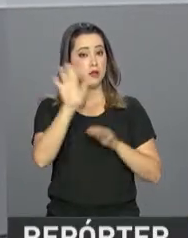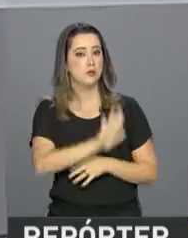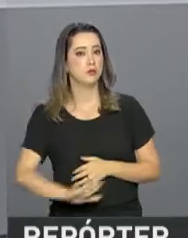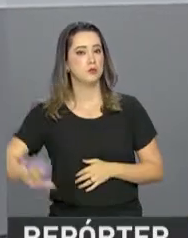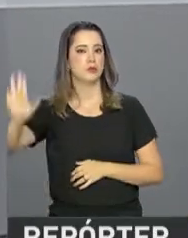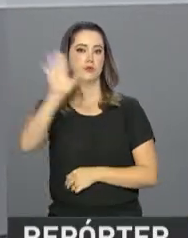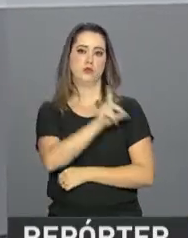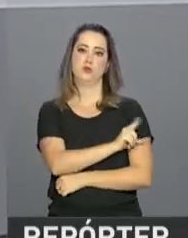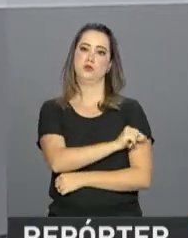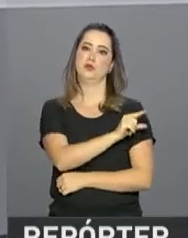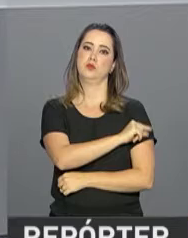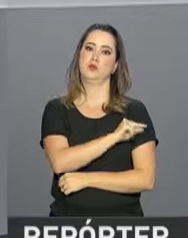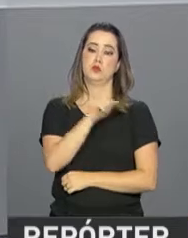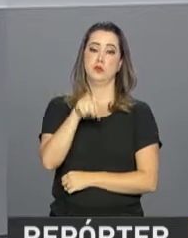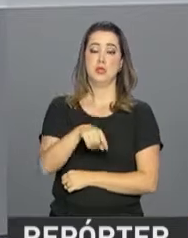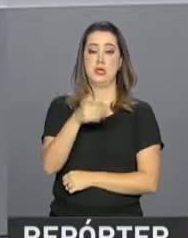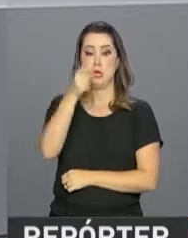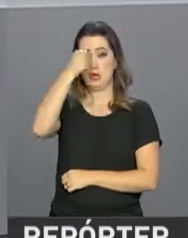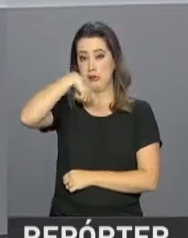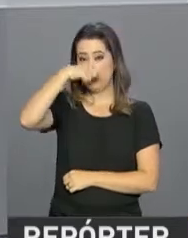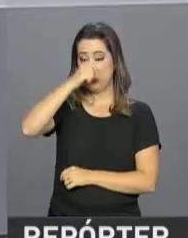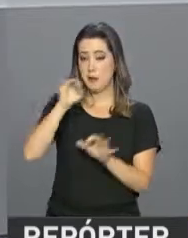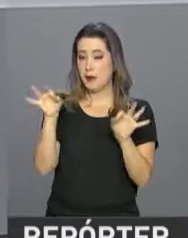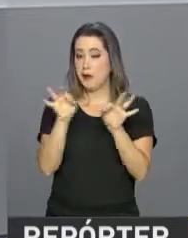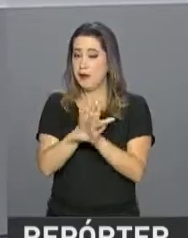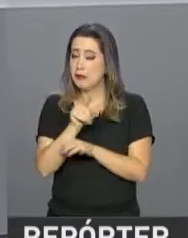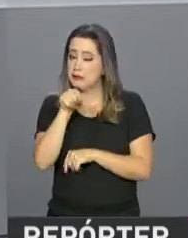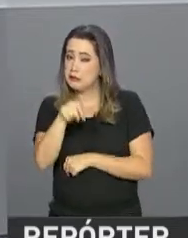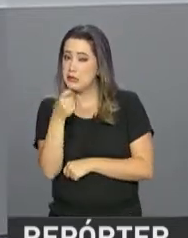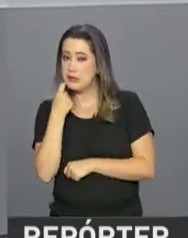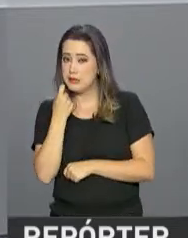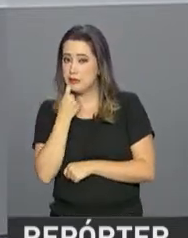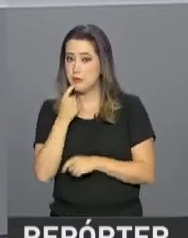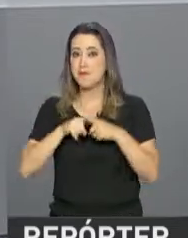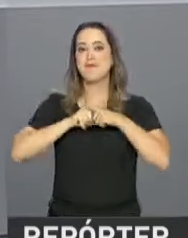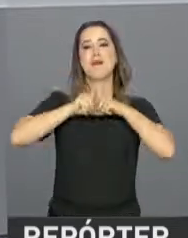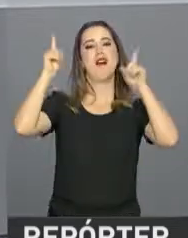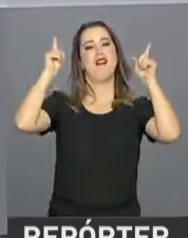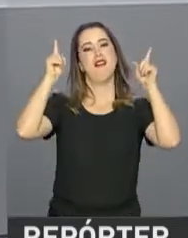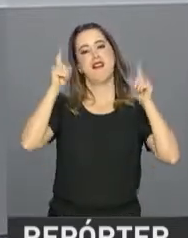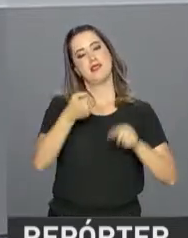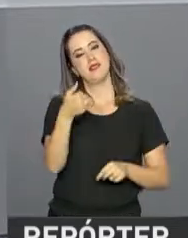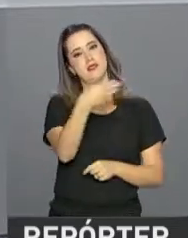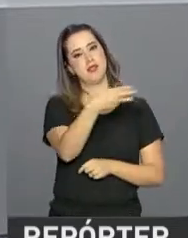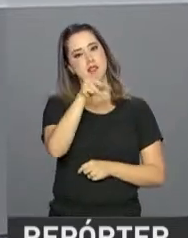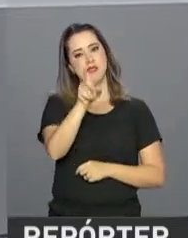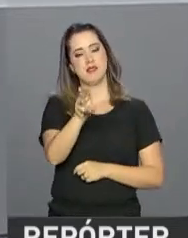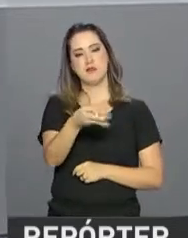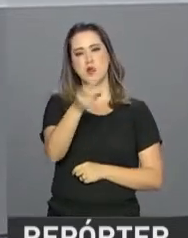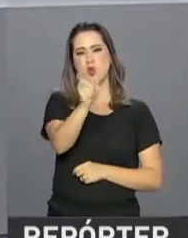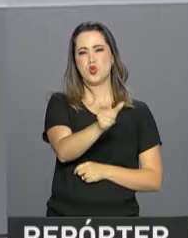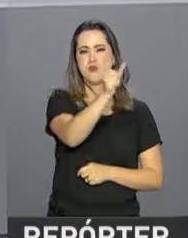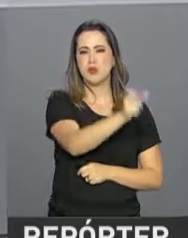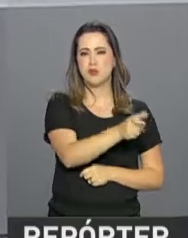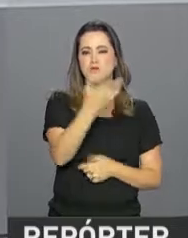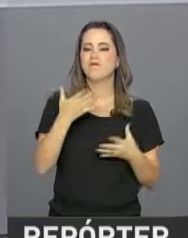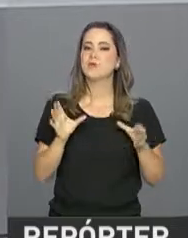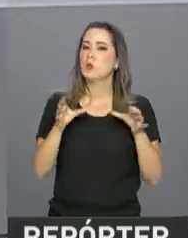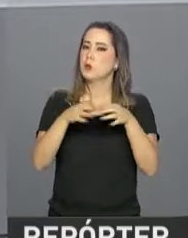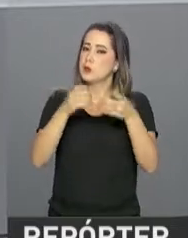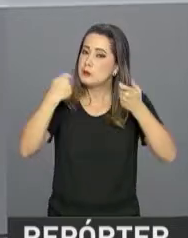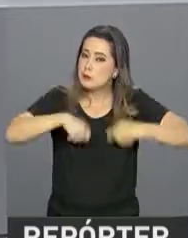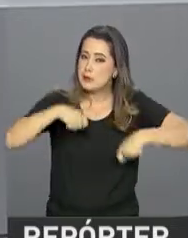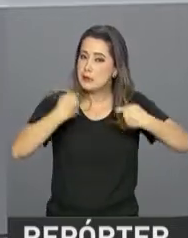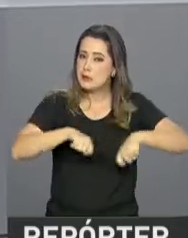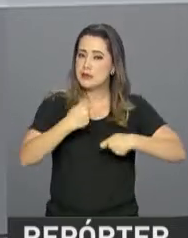nacional de vacinação contra a gripe que terminaria nesta sexta-feira mas quase 13 milhões de pessoas que fazem parte do